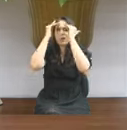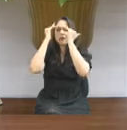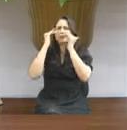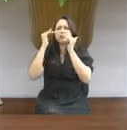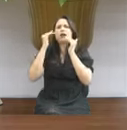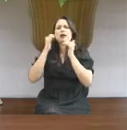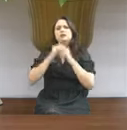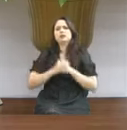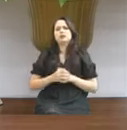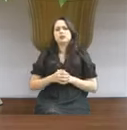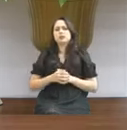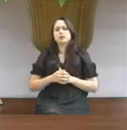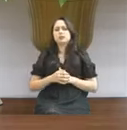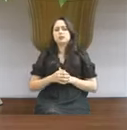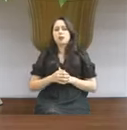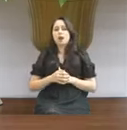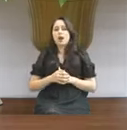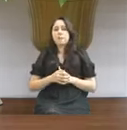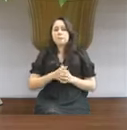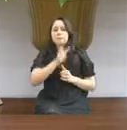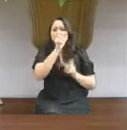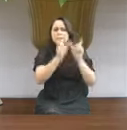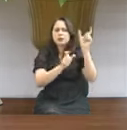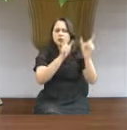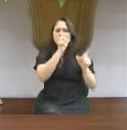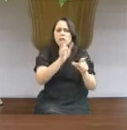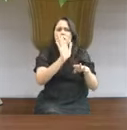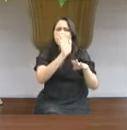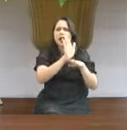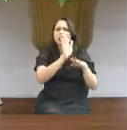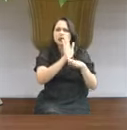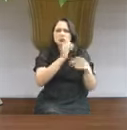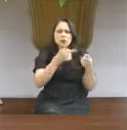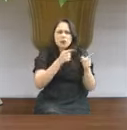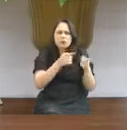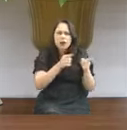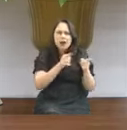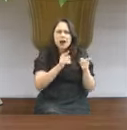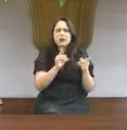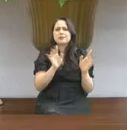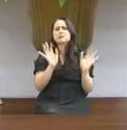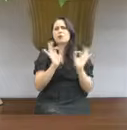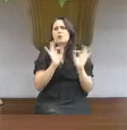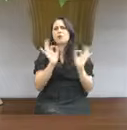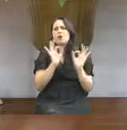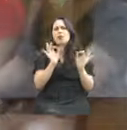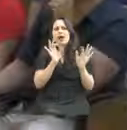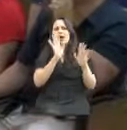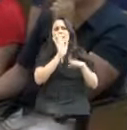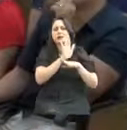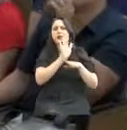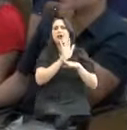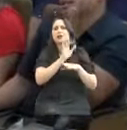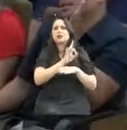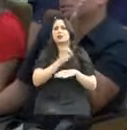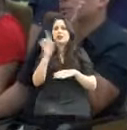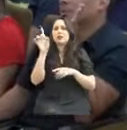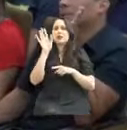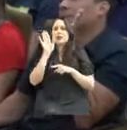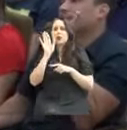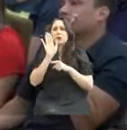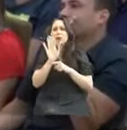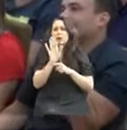você que não puxa o tapete de ninguém para ficar no cargo dele, Deus vai cuidar de